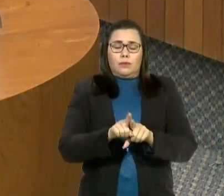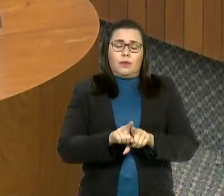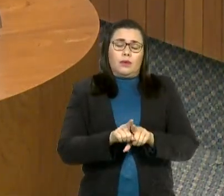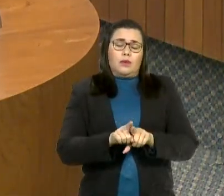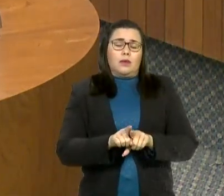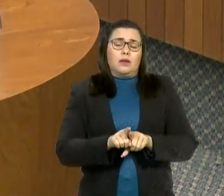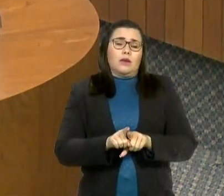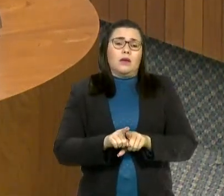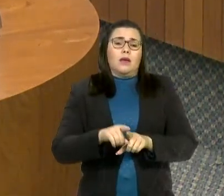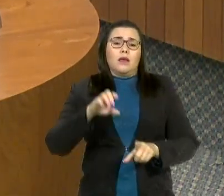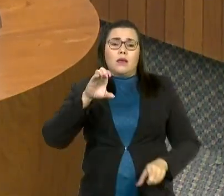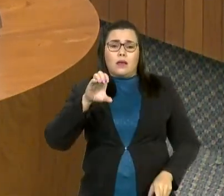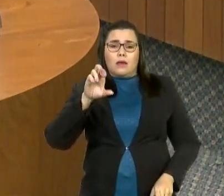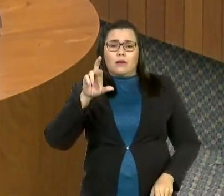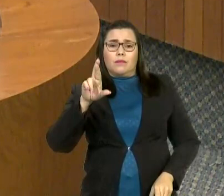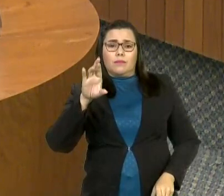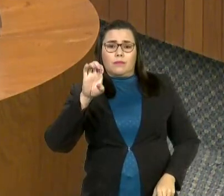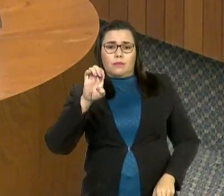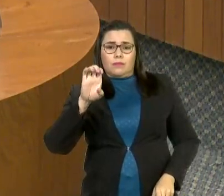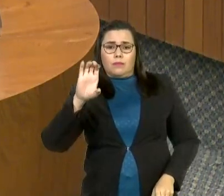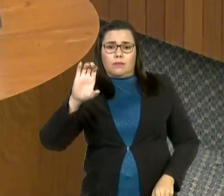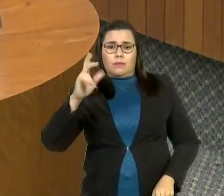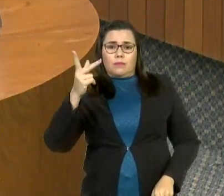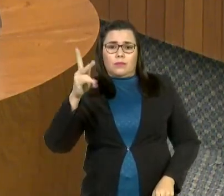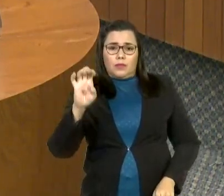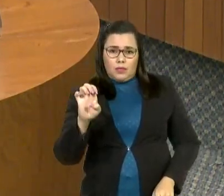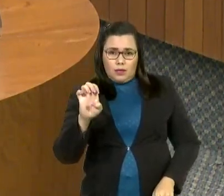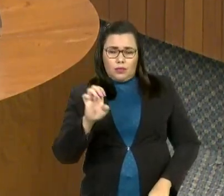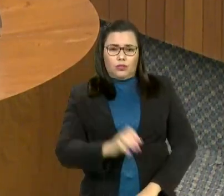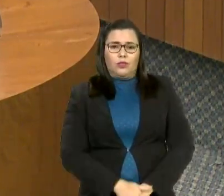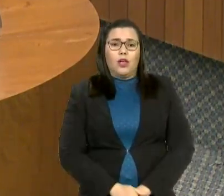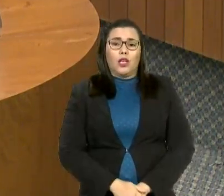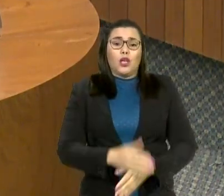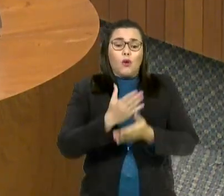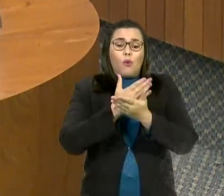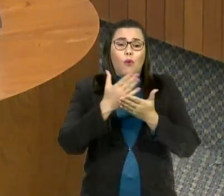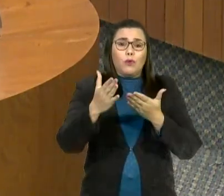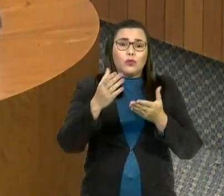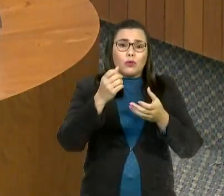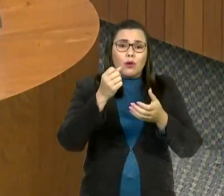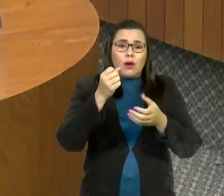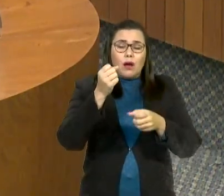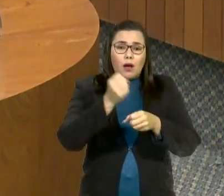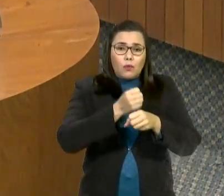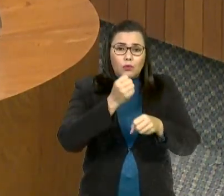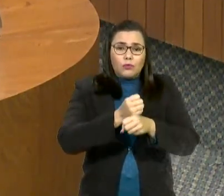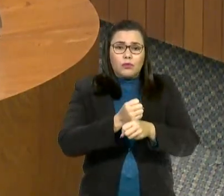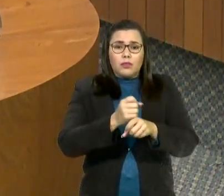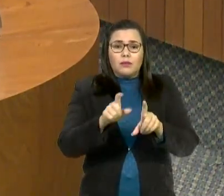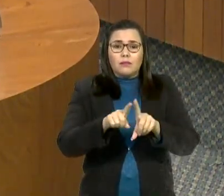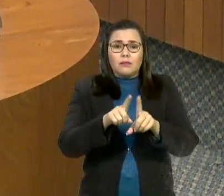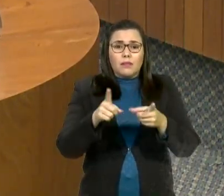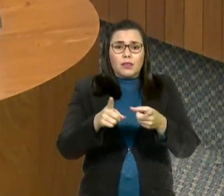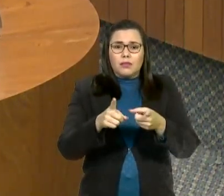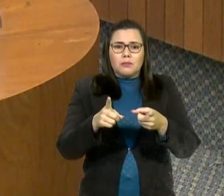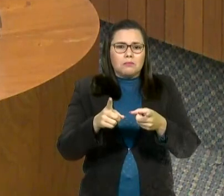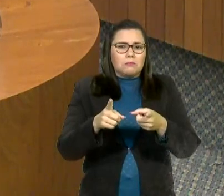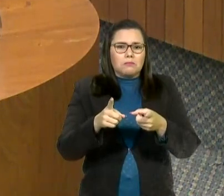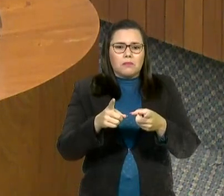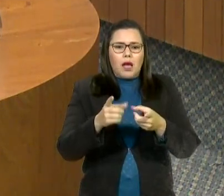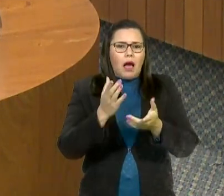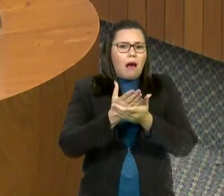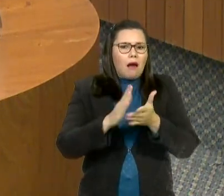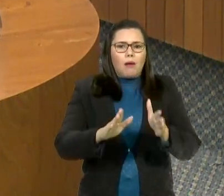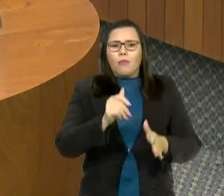é importante, é necessário que a gente possa voltar os olhos para essas obras e buscar soluções, porque é recurso público que foi